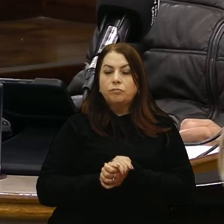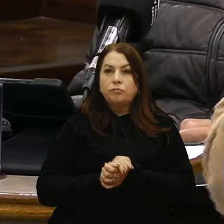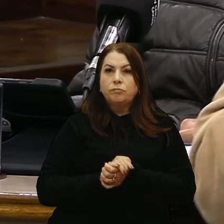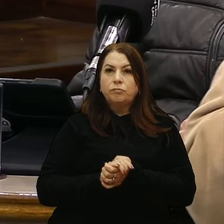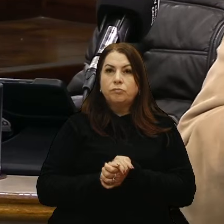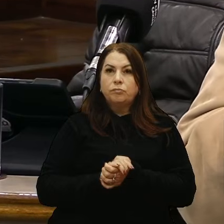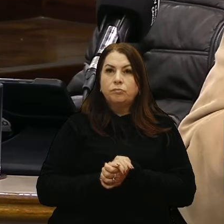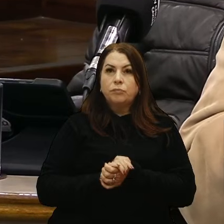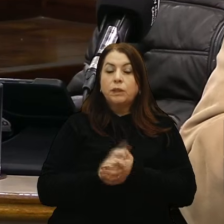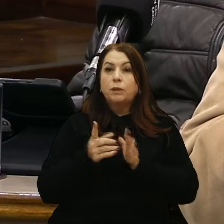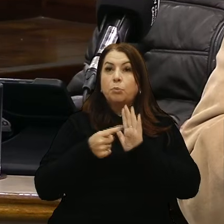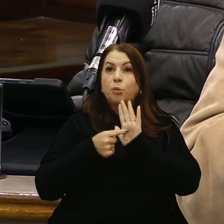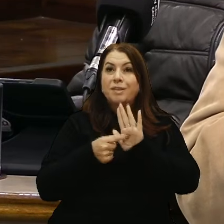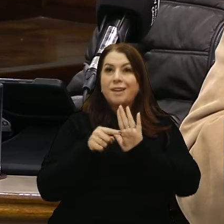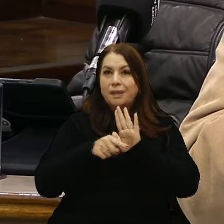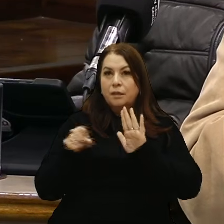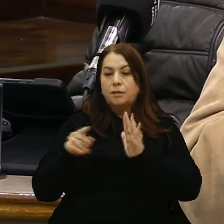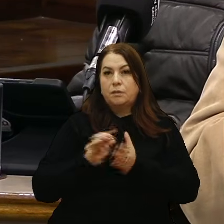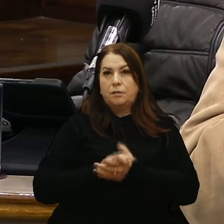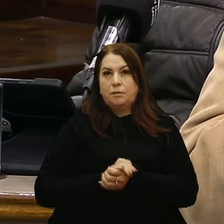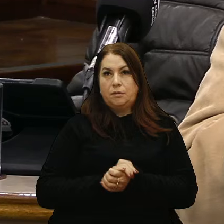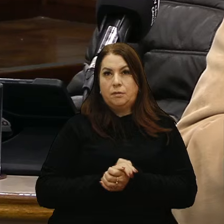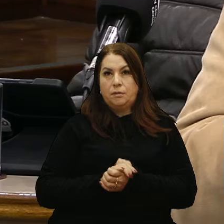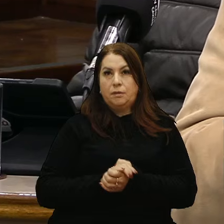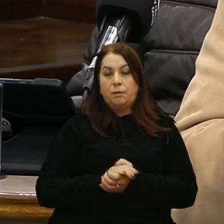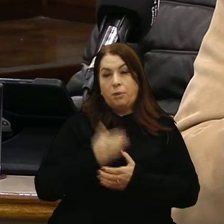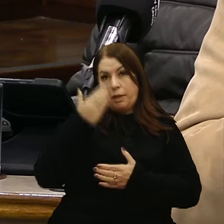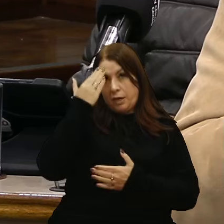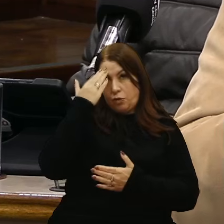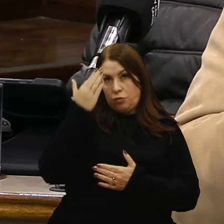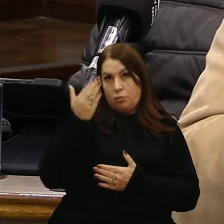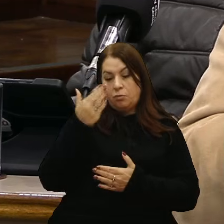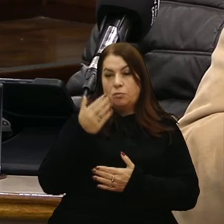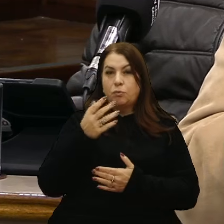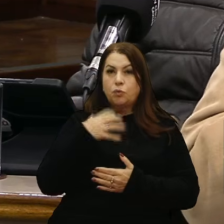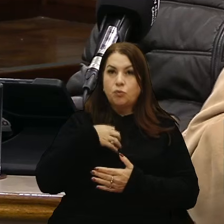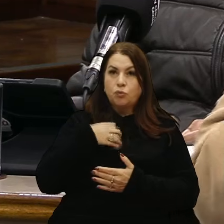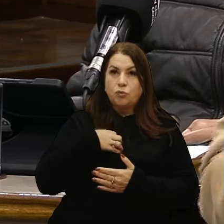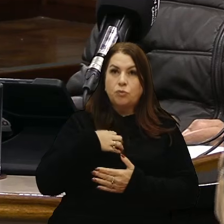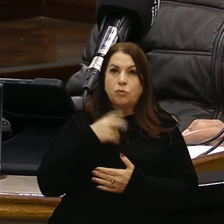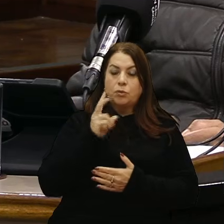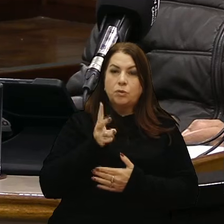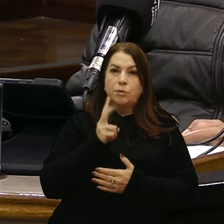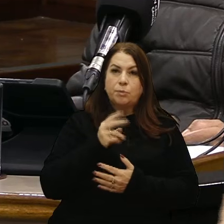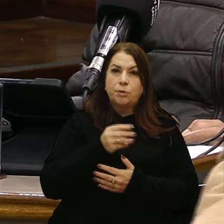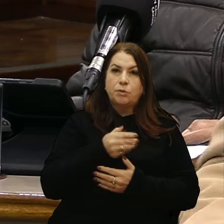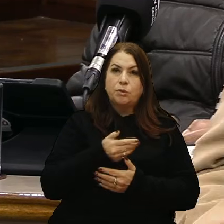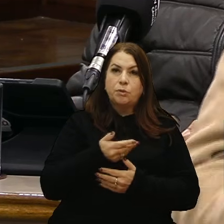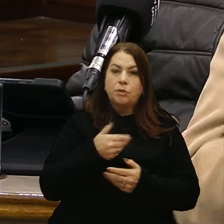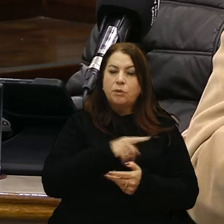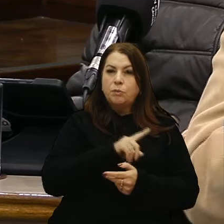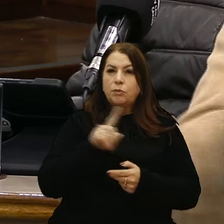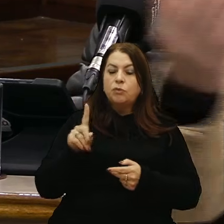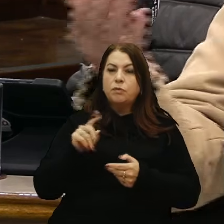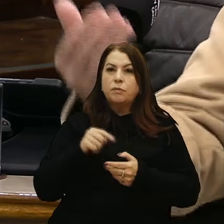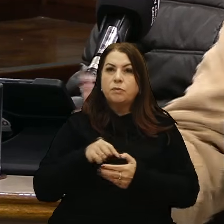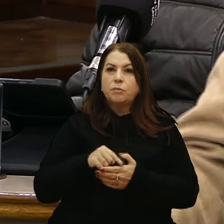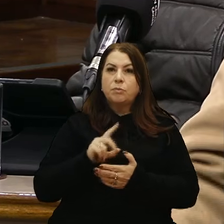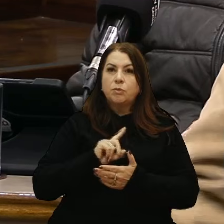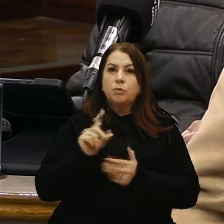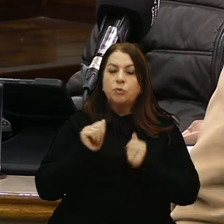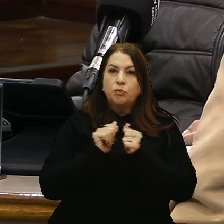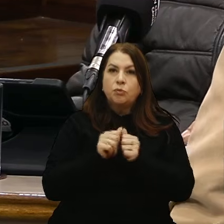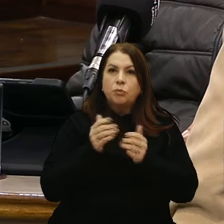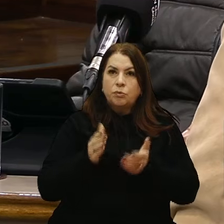de demonstrar aqui a minha gratidão pela forma que o senhor sempre nos recebe. Eu que pude estar com o